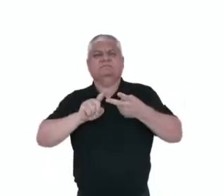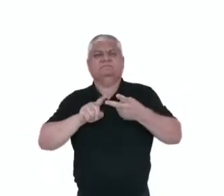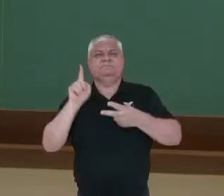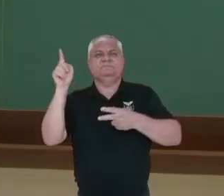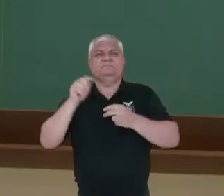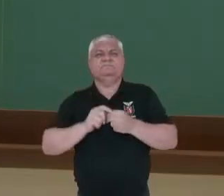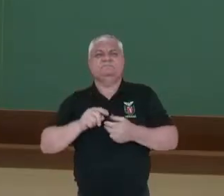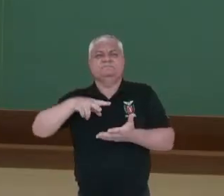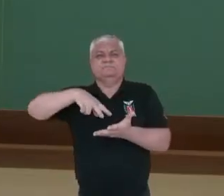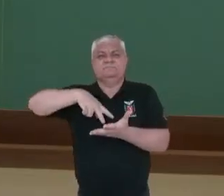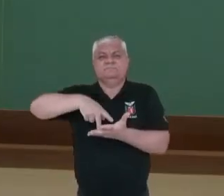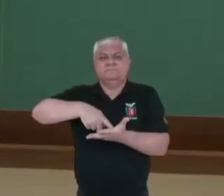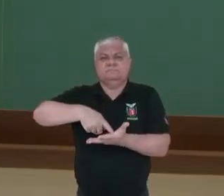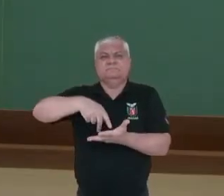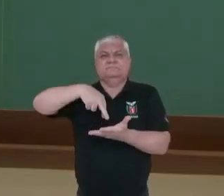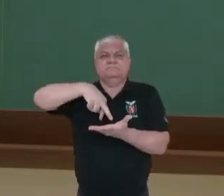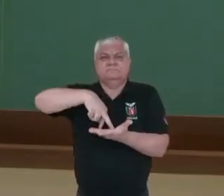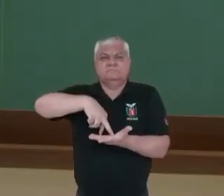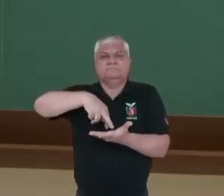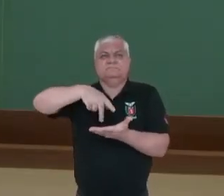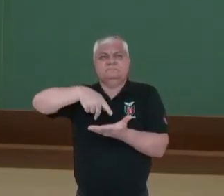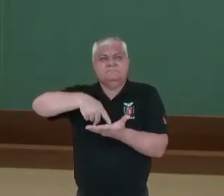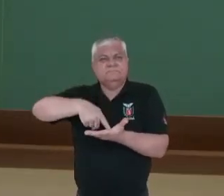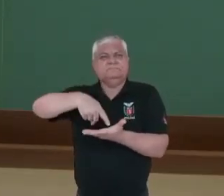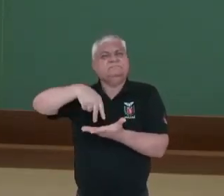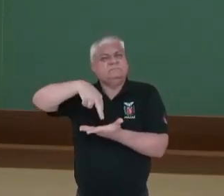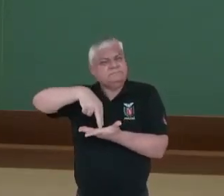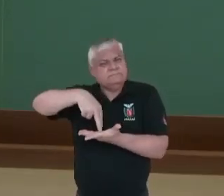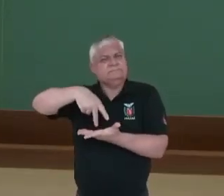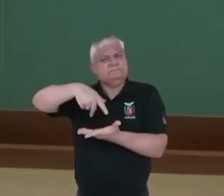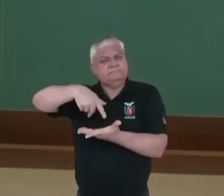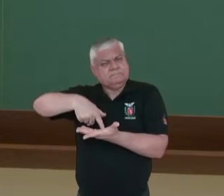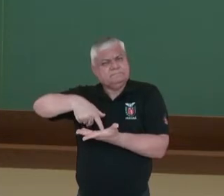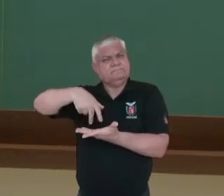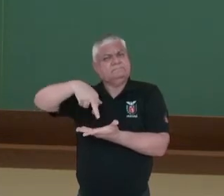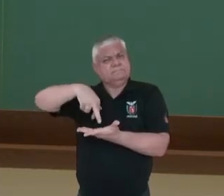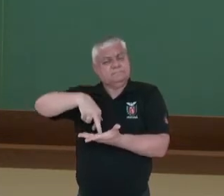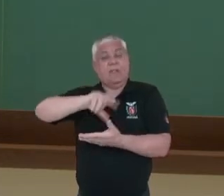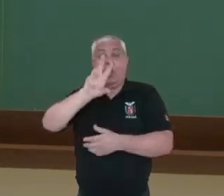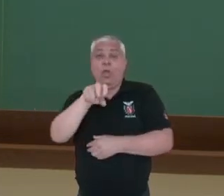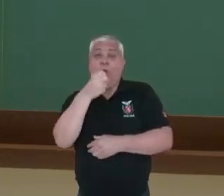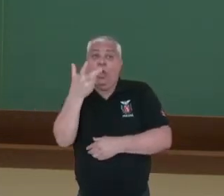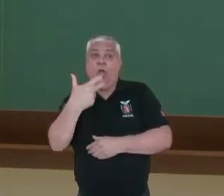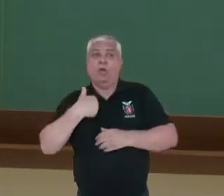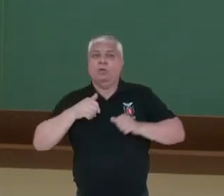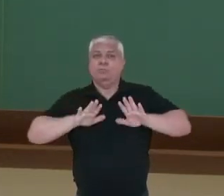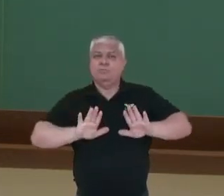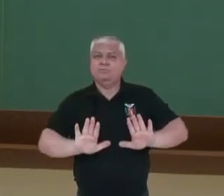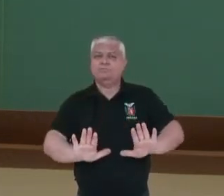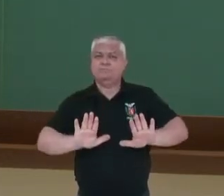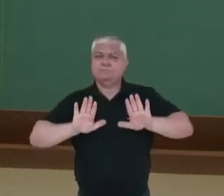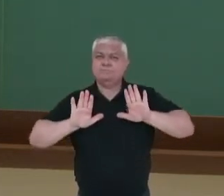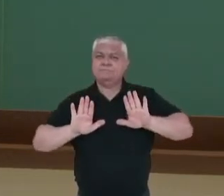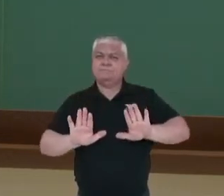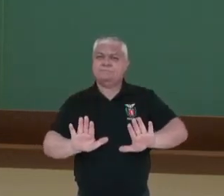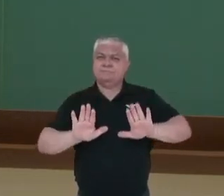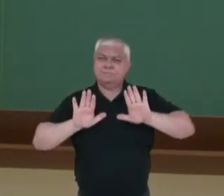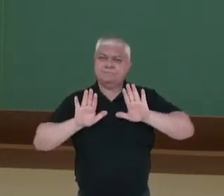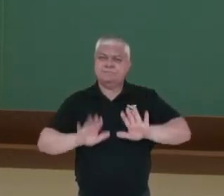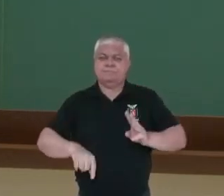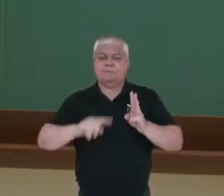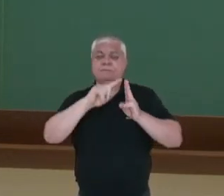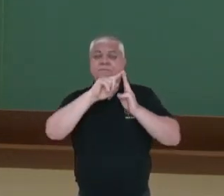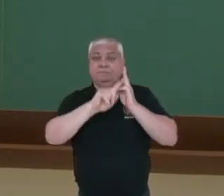aqui um agachamento Então pode trabalhar aqui também ou fazer esse tipo de flexão de